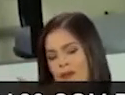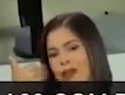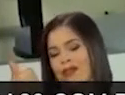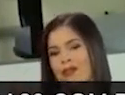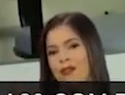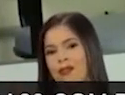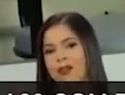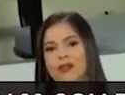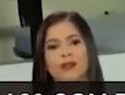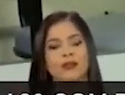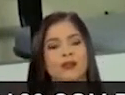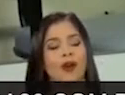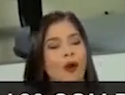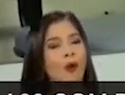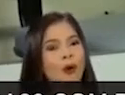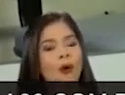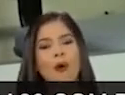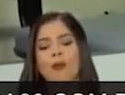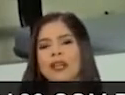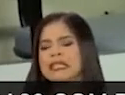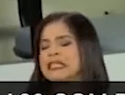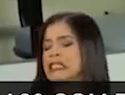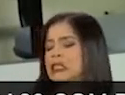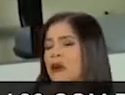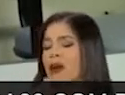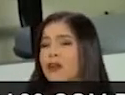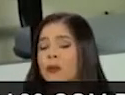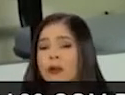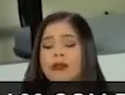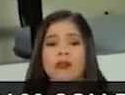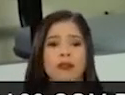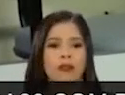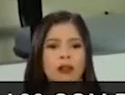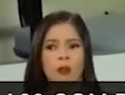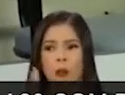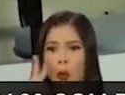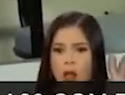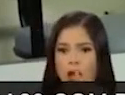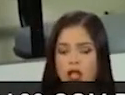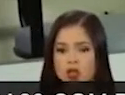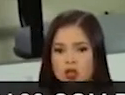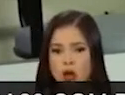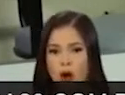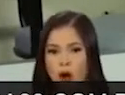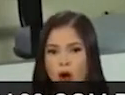melhora as condições. Porque senão você fica com um olhar muito enviesado.